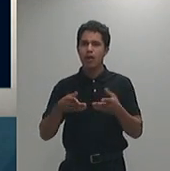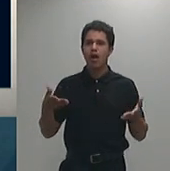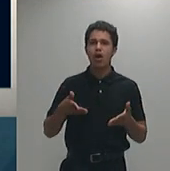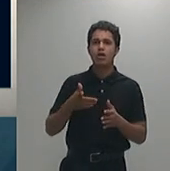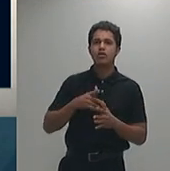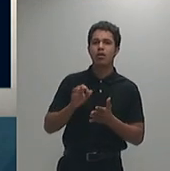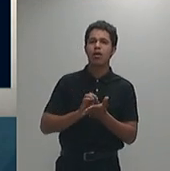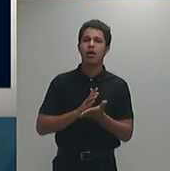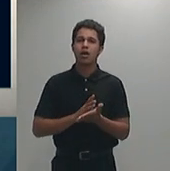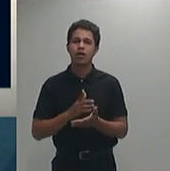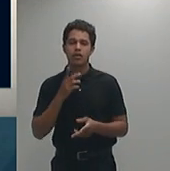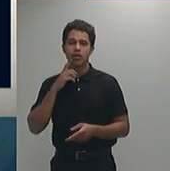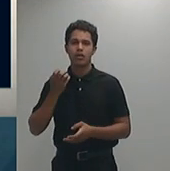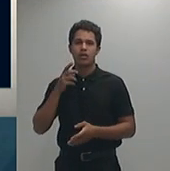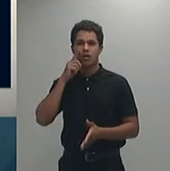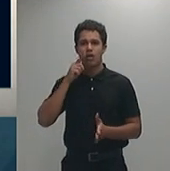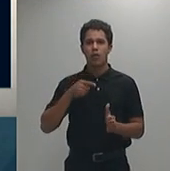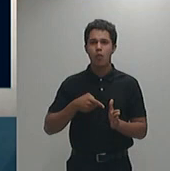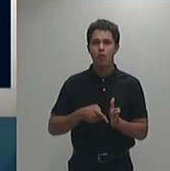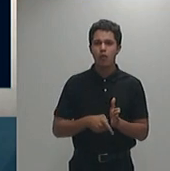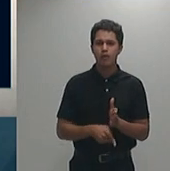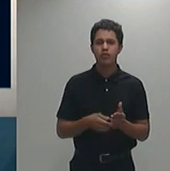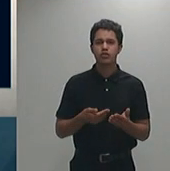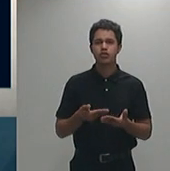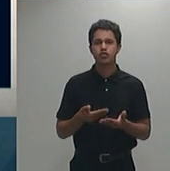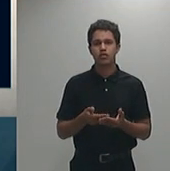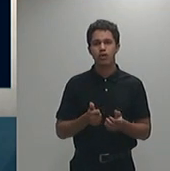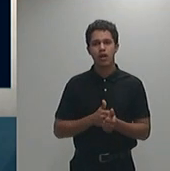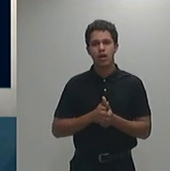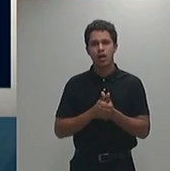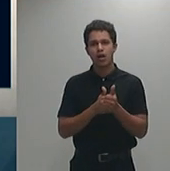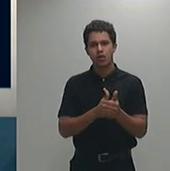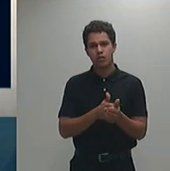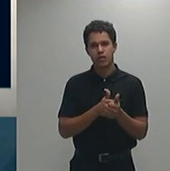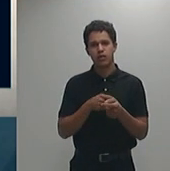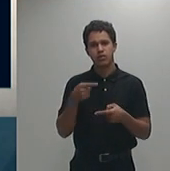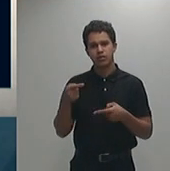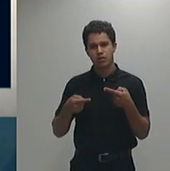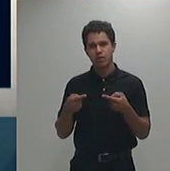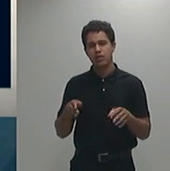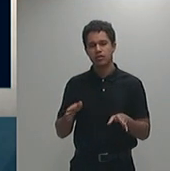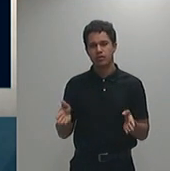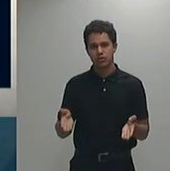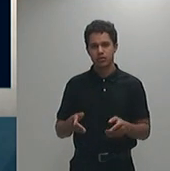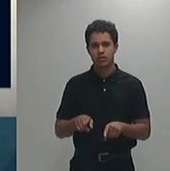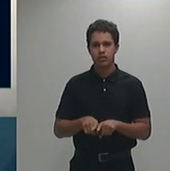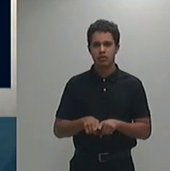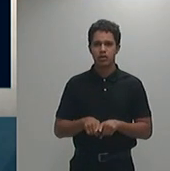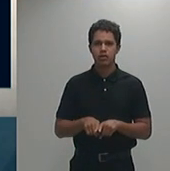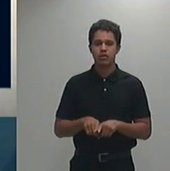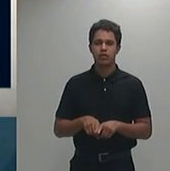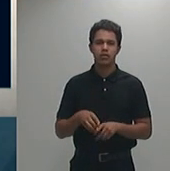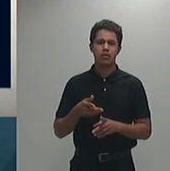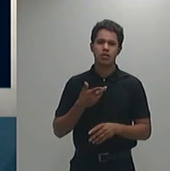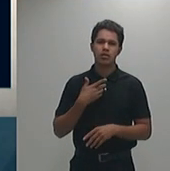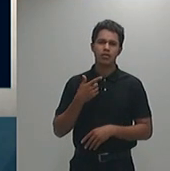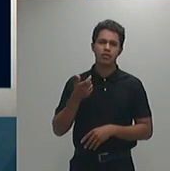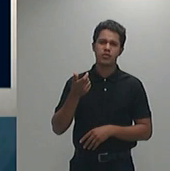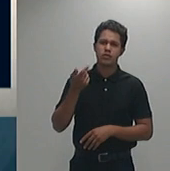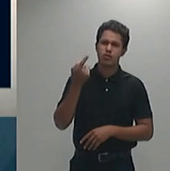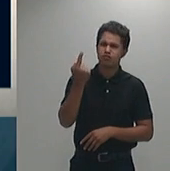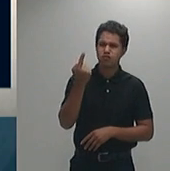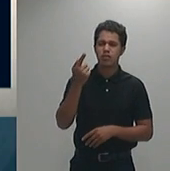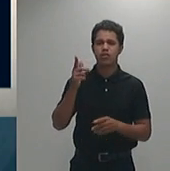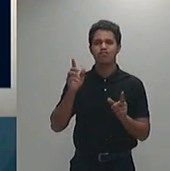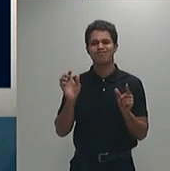ratificação é que era profunda os estudos acompanhem aqui os debates também e apenas uma pequena ponderação